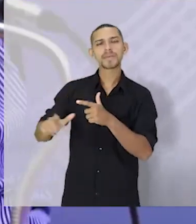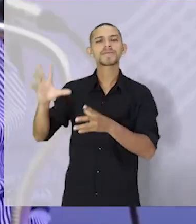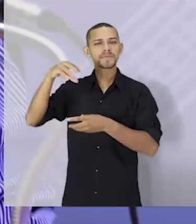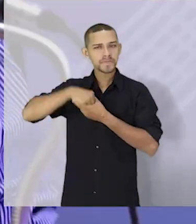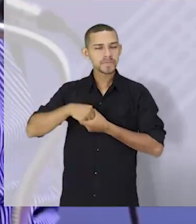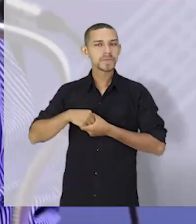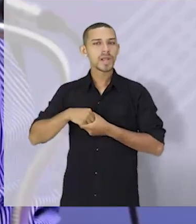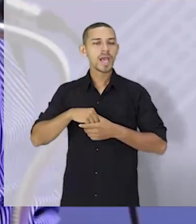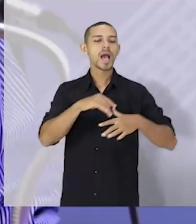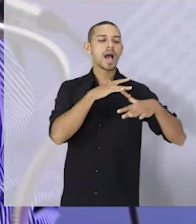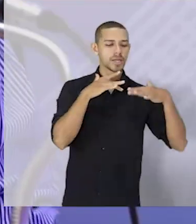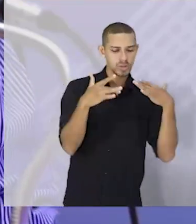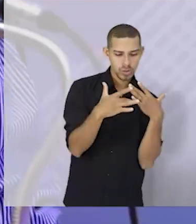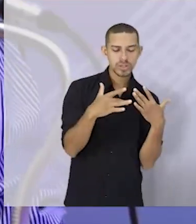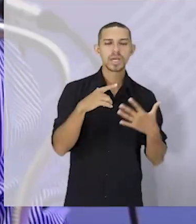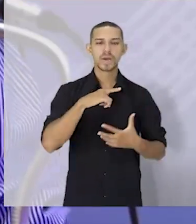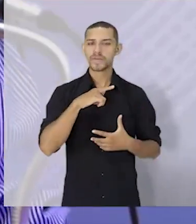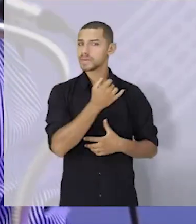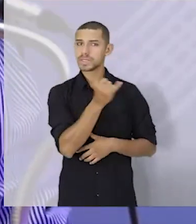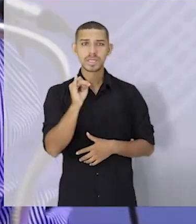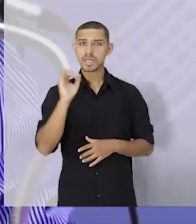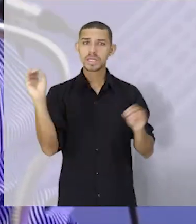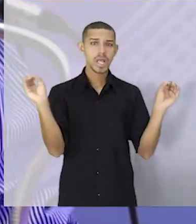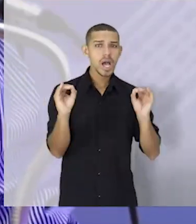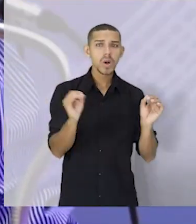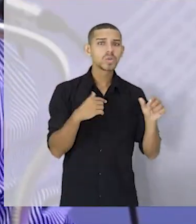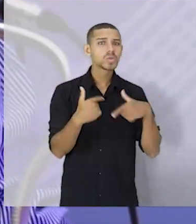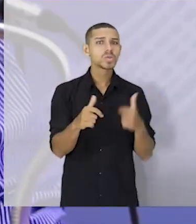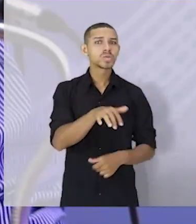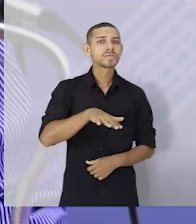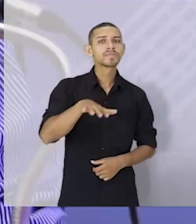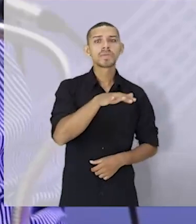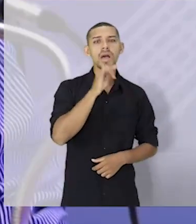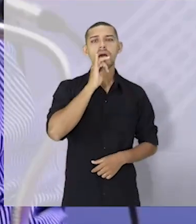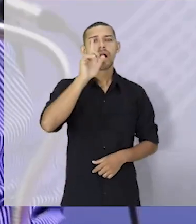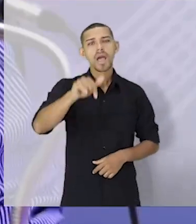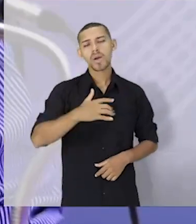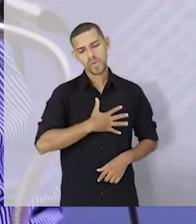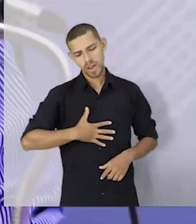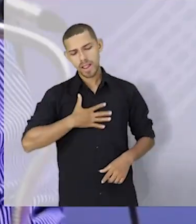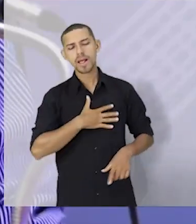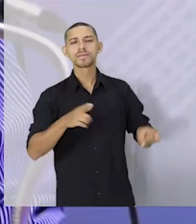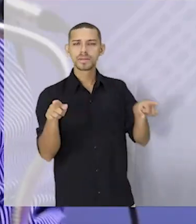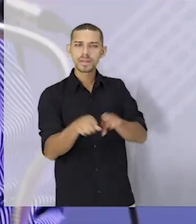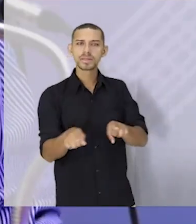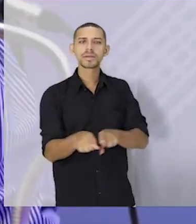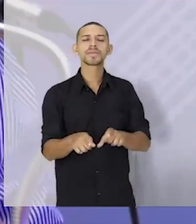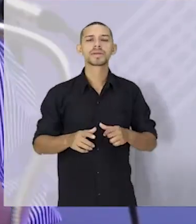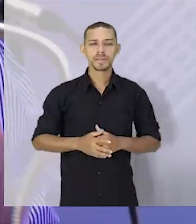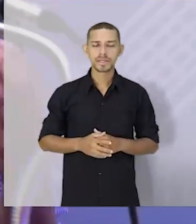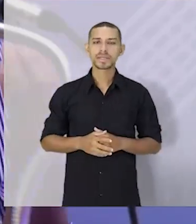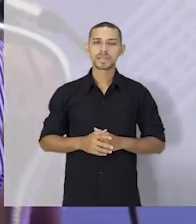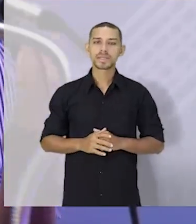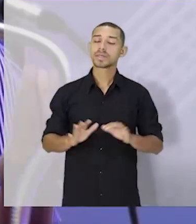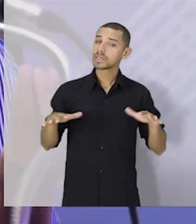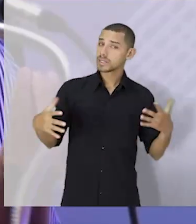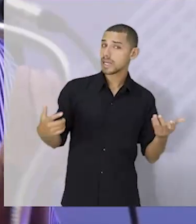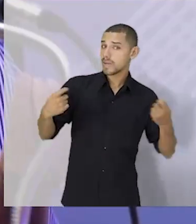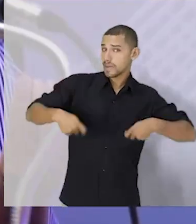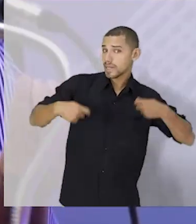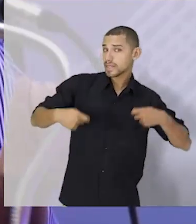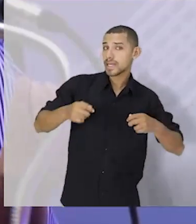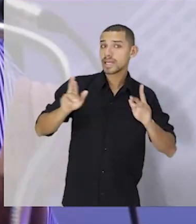a rede social, se você não for trabalhar com ela, ela é um lazer também. Então, precisa ter